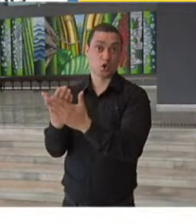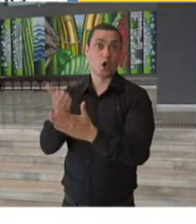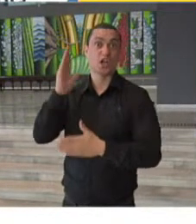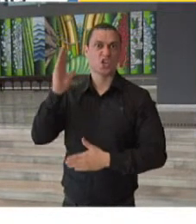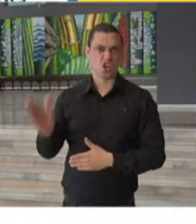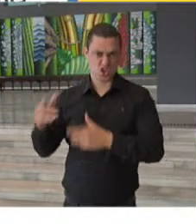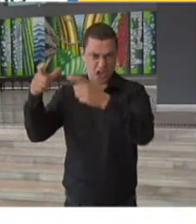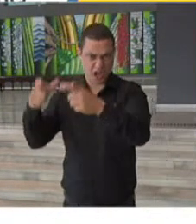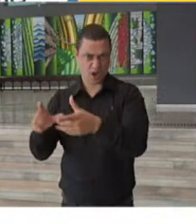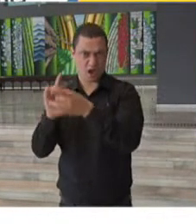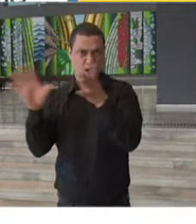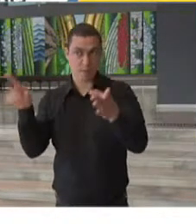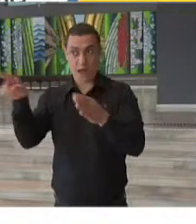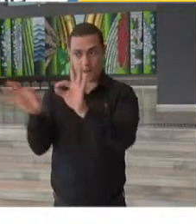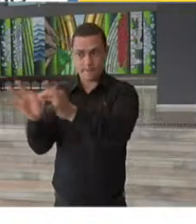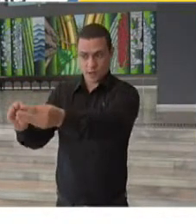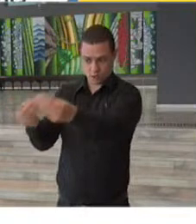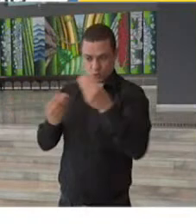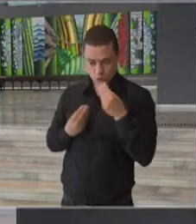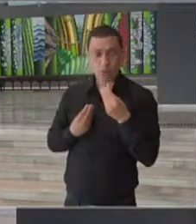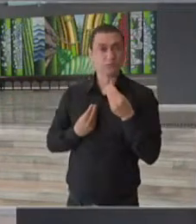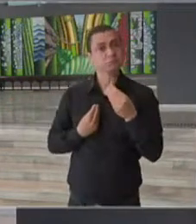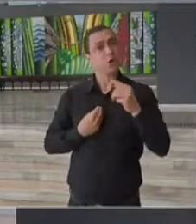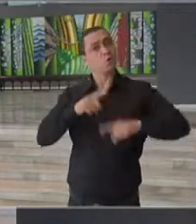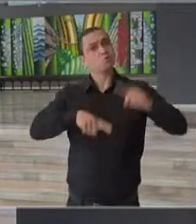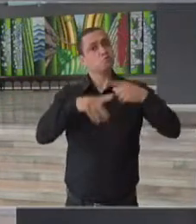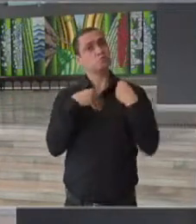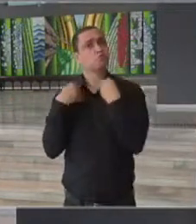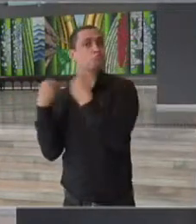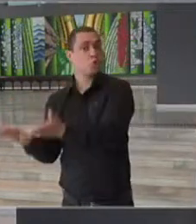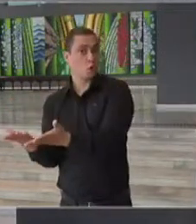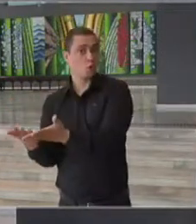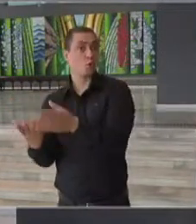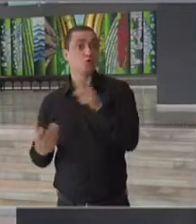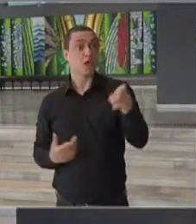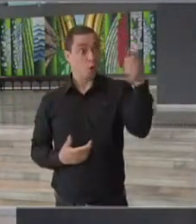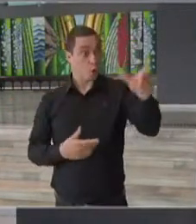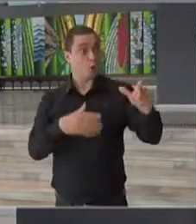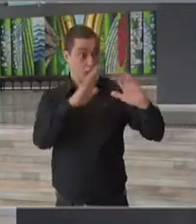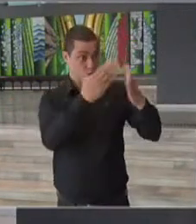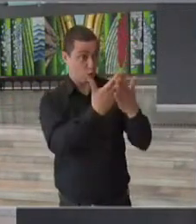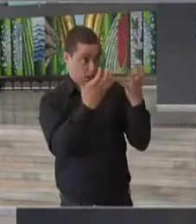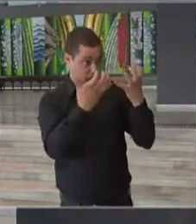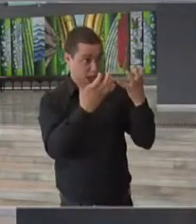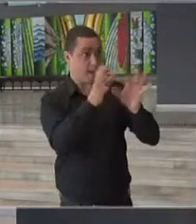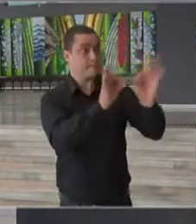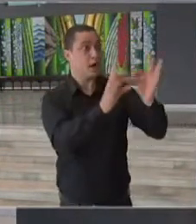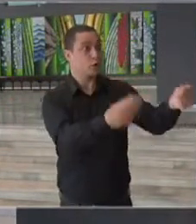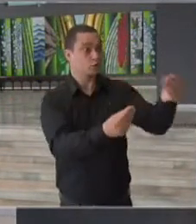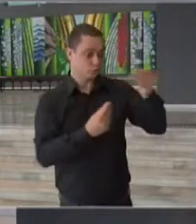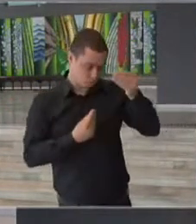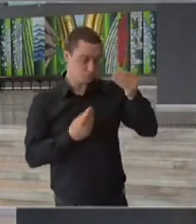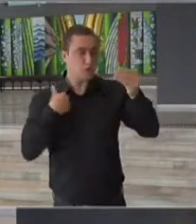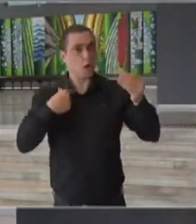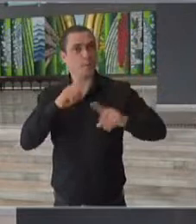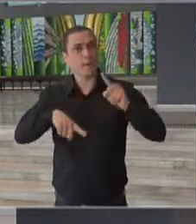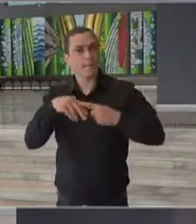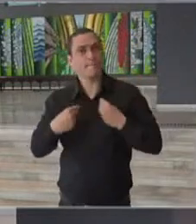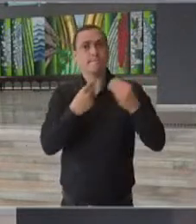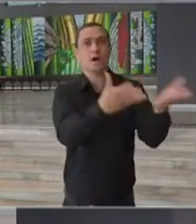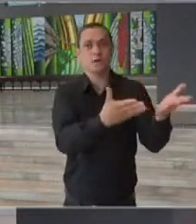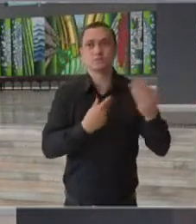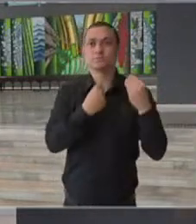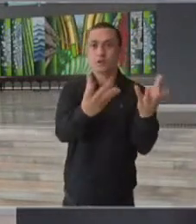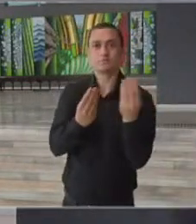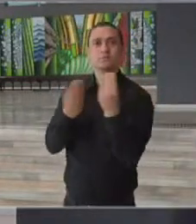regiões autorizadas e que apresentaram o plano, é enviado o material. À medida que elas vão apresentando o plano, vamos complementando o material de acordo